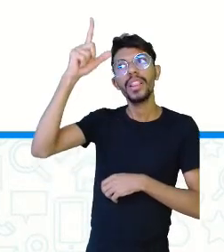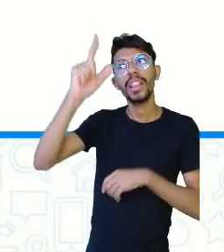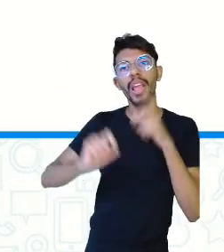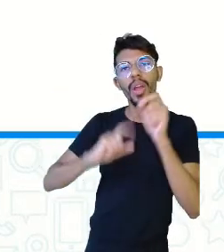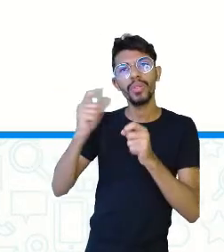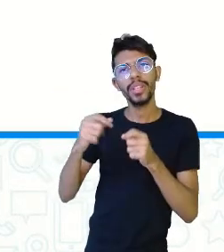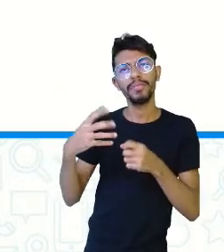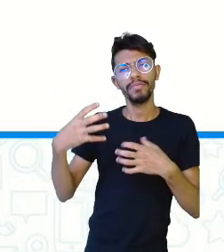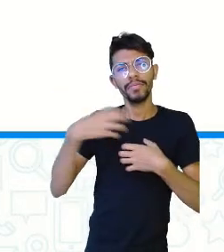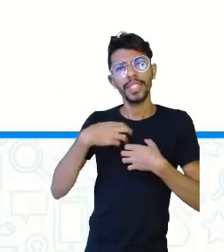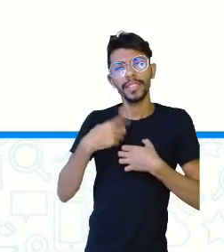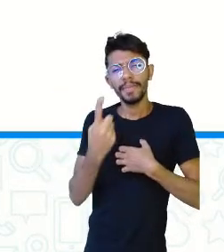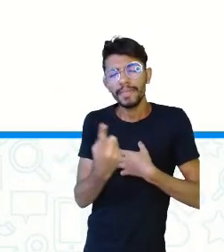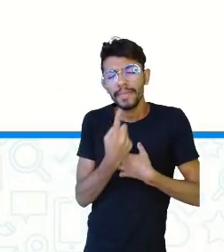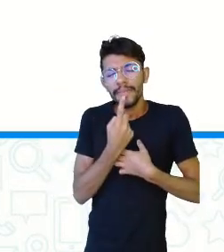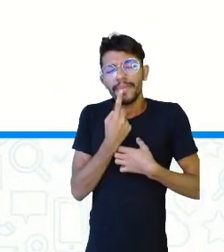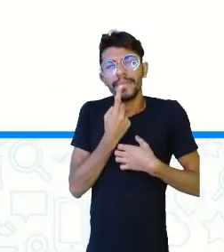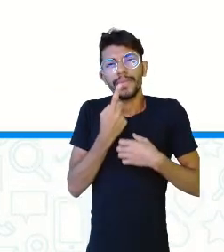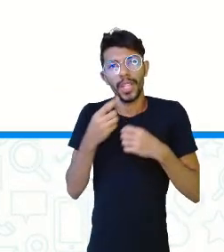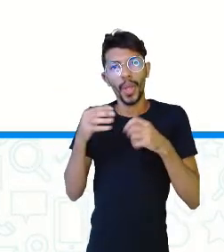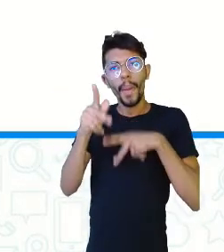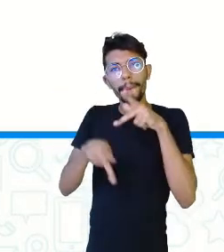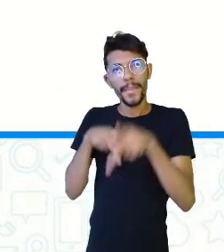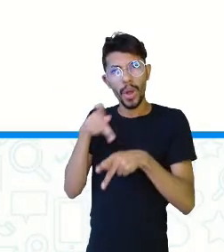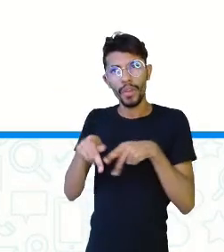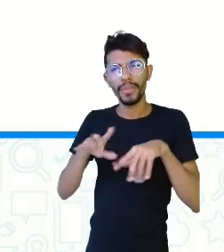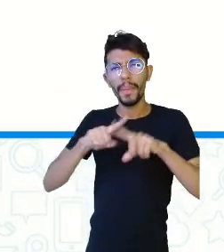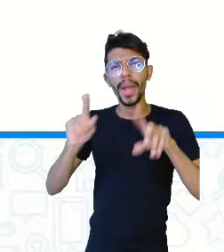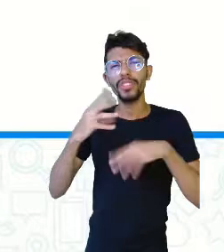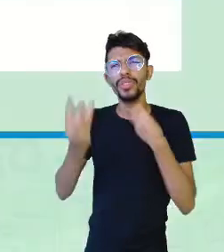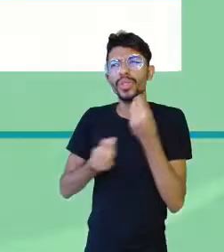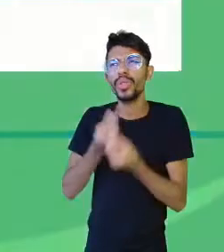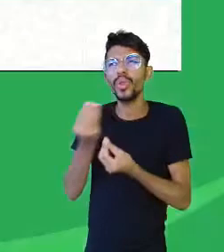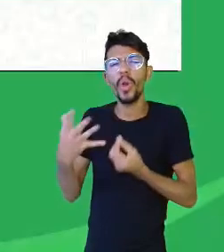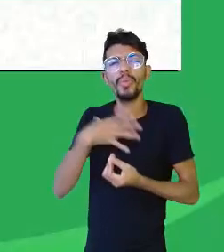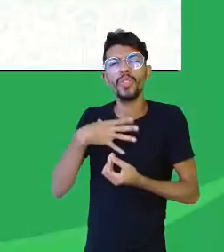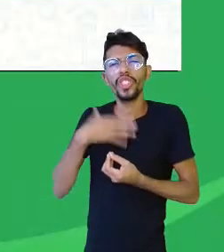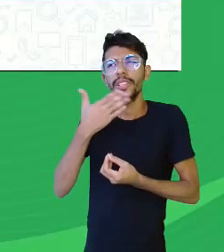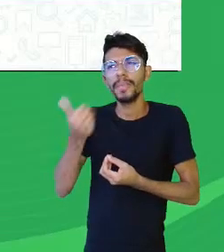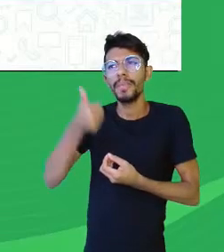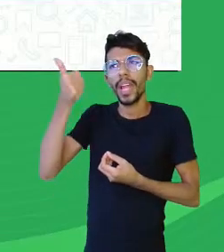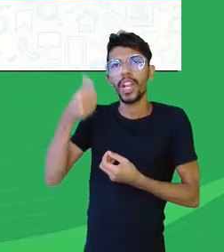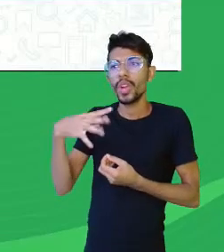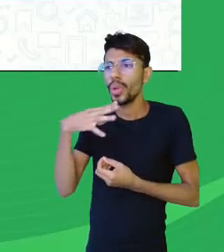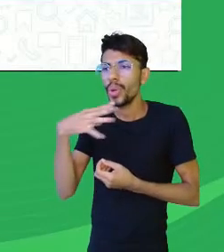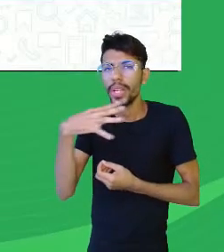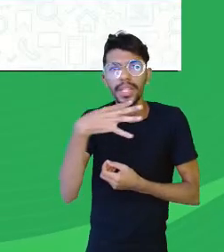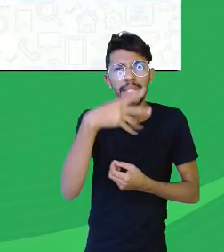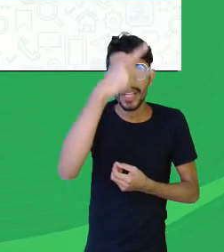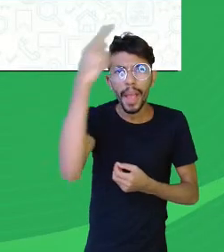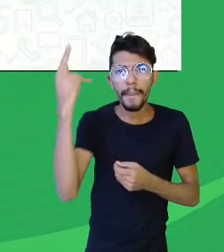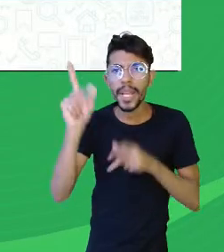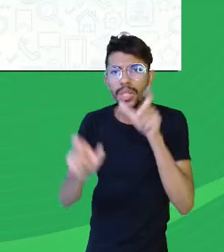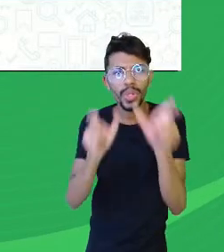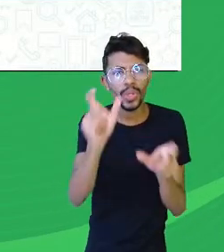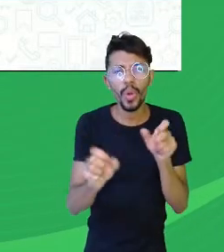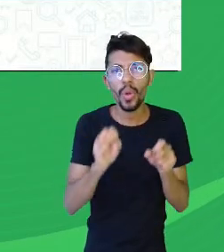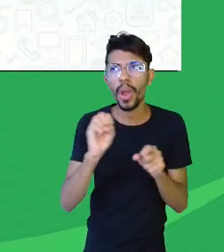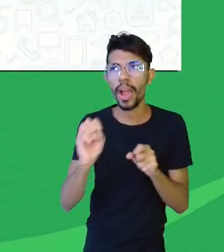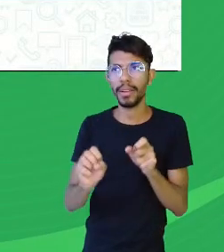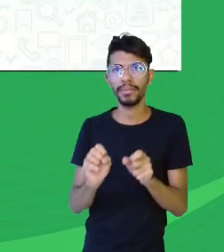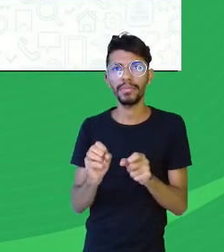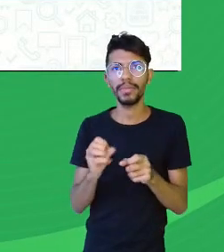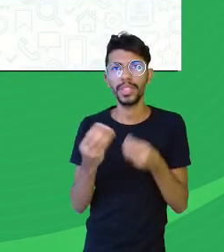daquele povo. E que maneira melhor seria de conhecer as pessoas, de se aproximar, se não